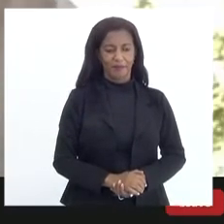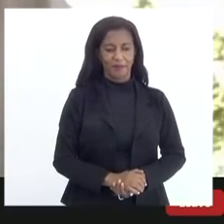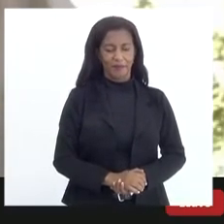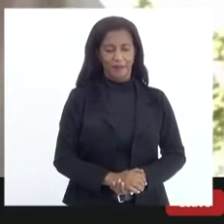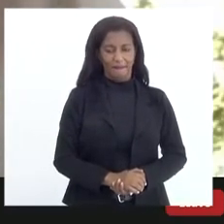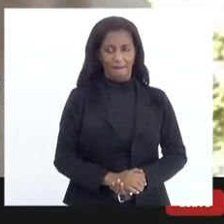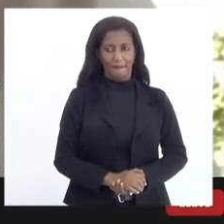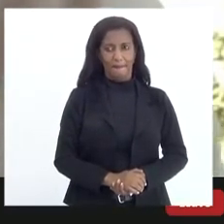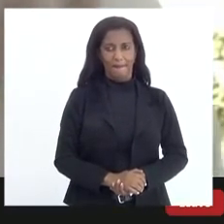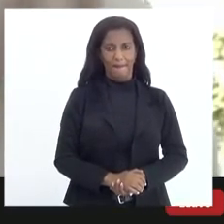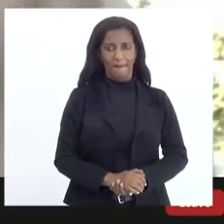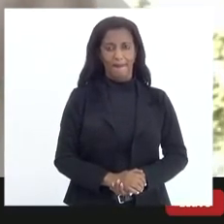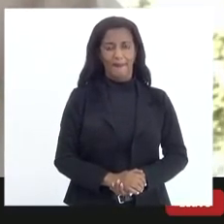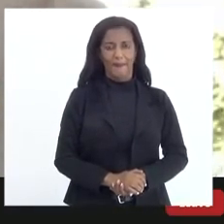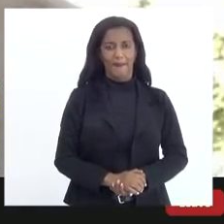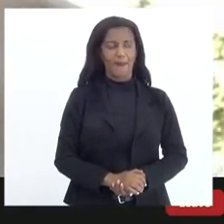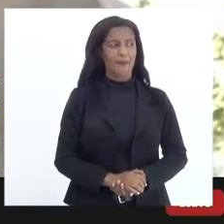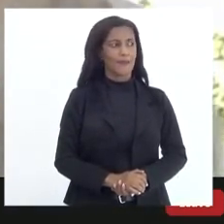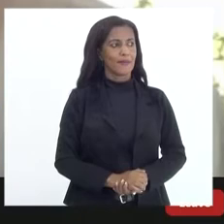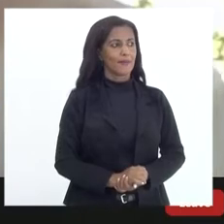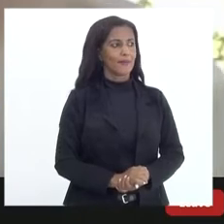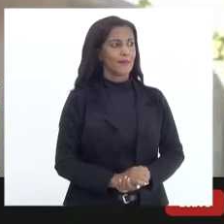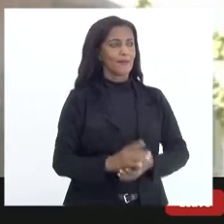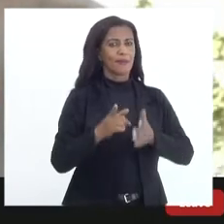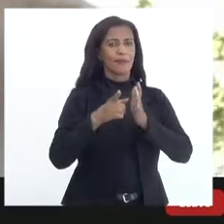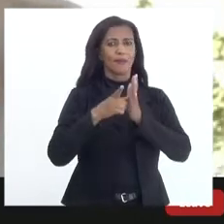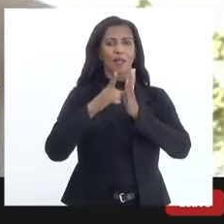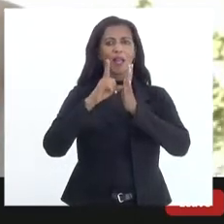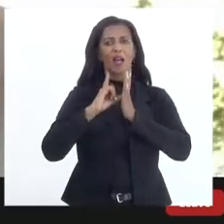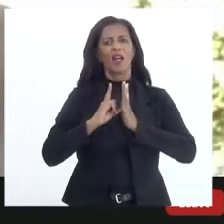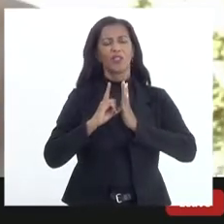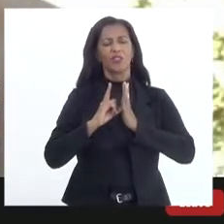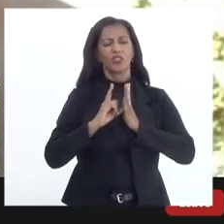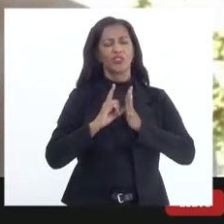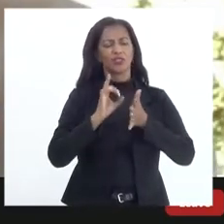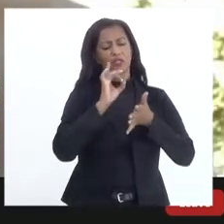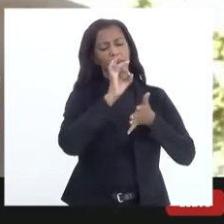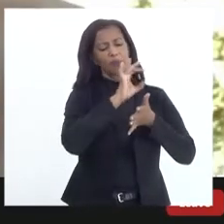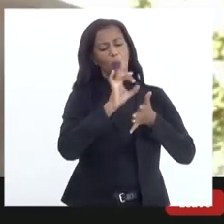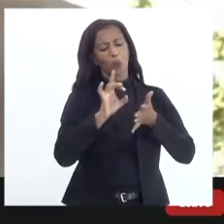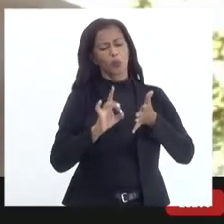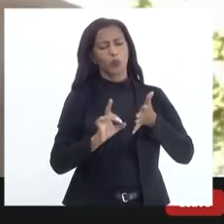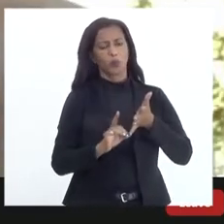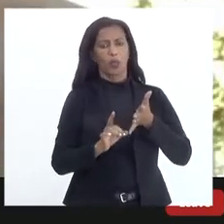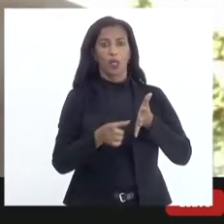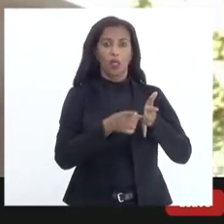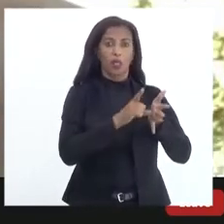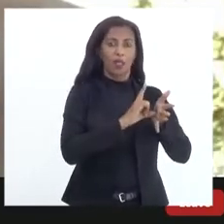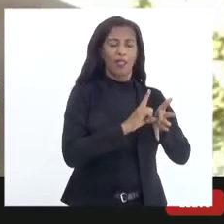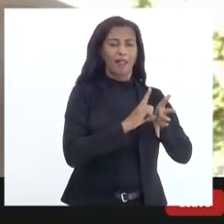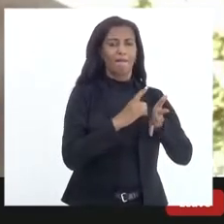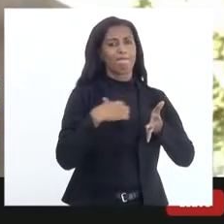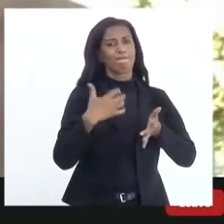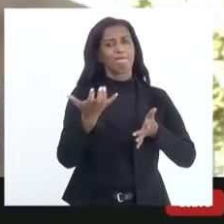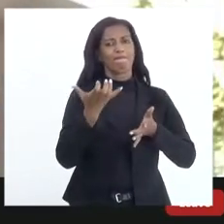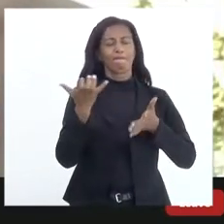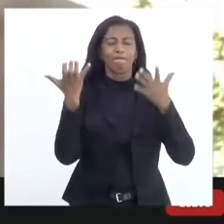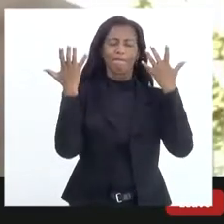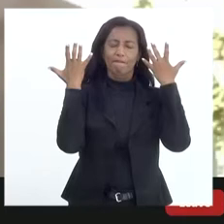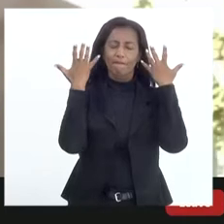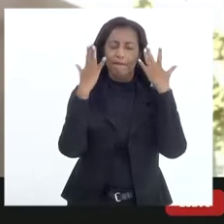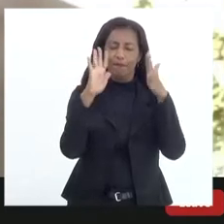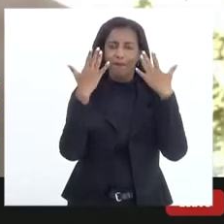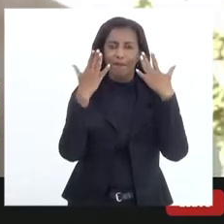Eu queria, antes de fazer algumas considerações, eu queria parabenizar muito